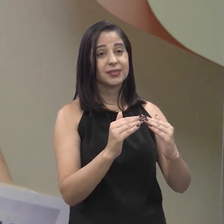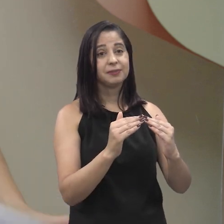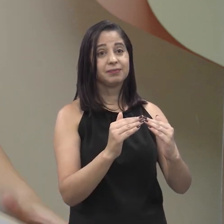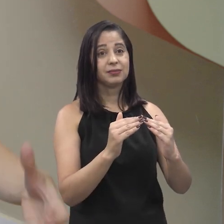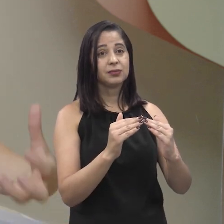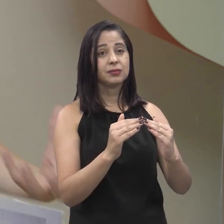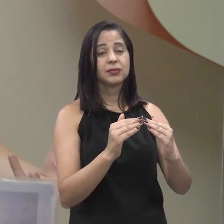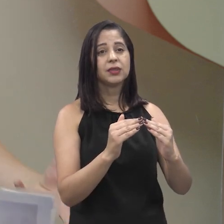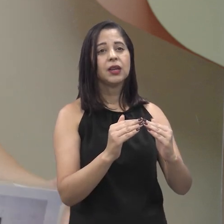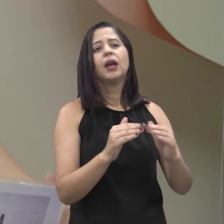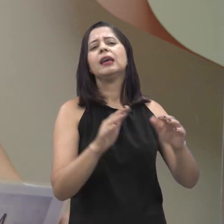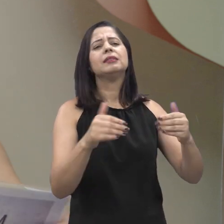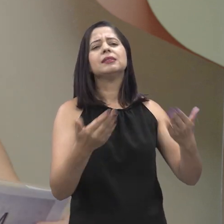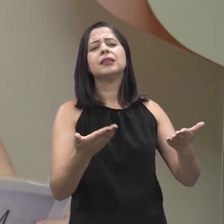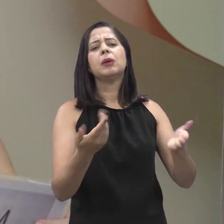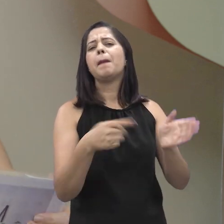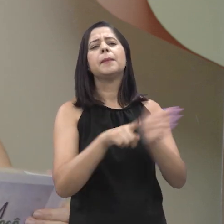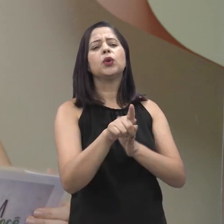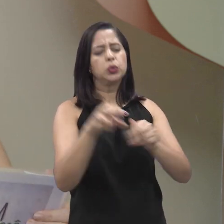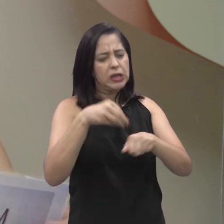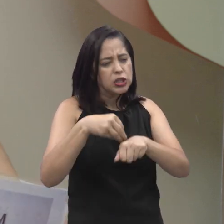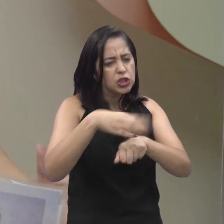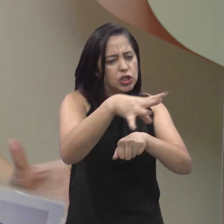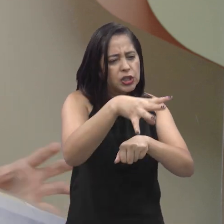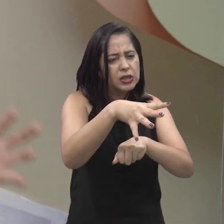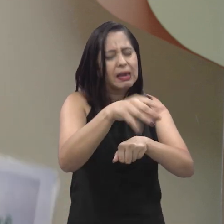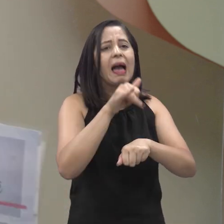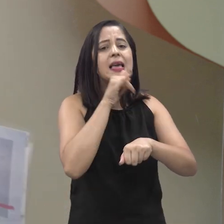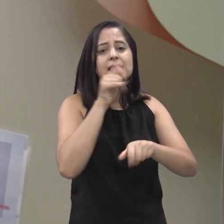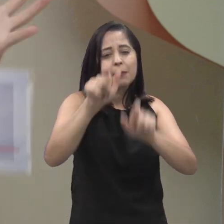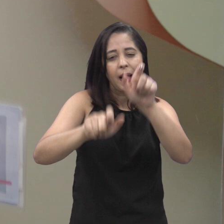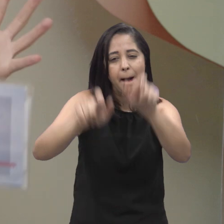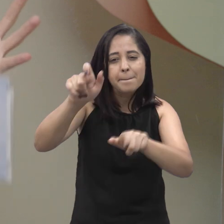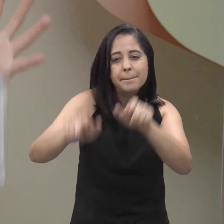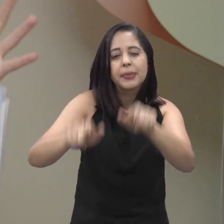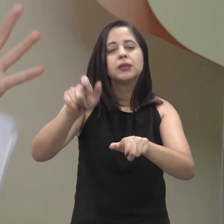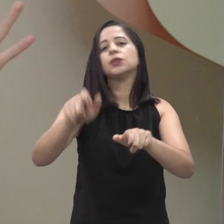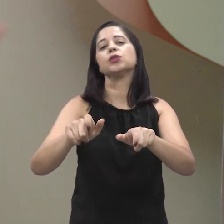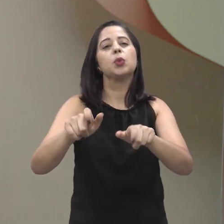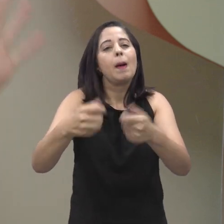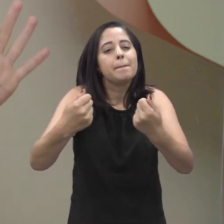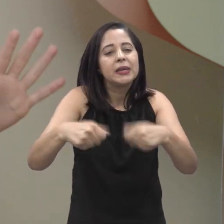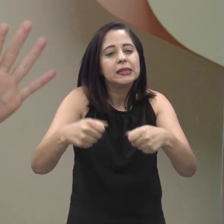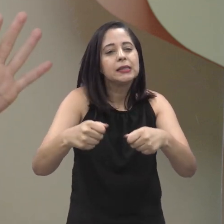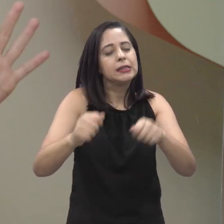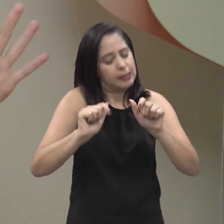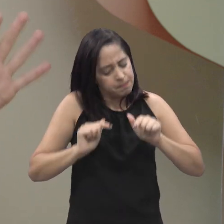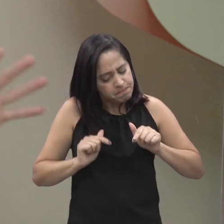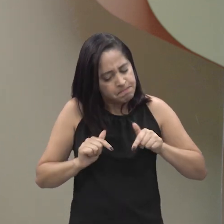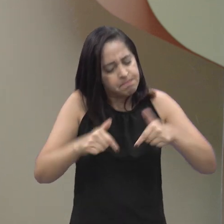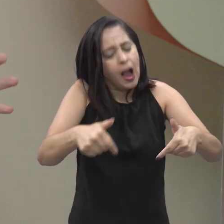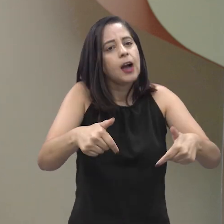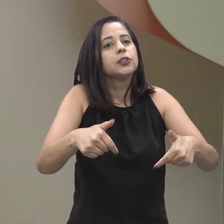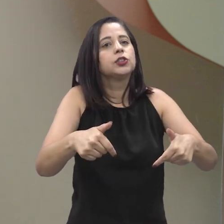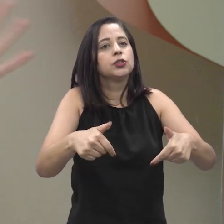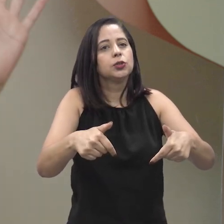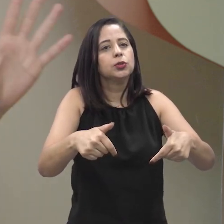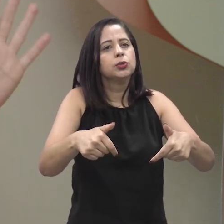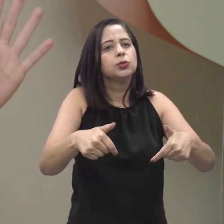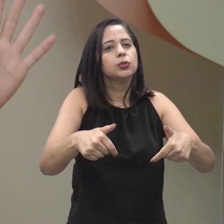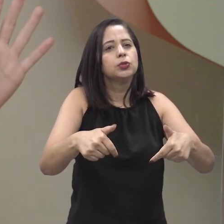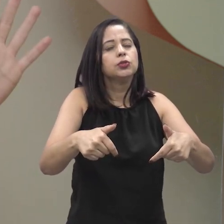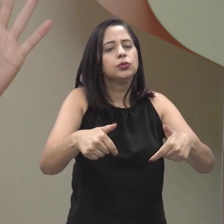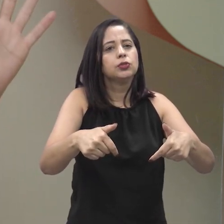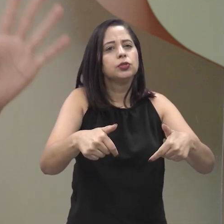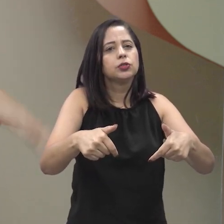diretamente relacionado. Qual que seria a dica? De repente é a pessoa ser mais pragmática. Não, eu preciso fazer aquilo que está dentro